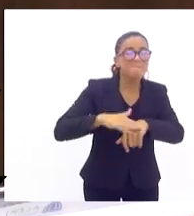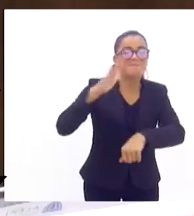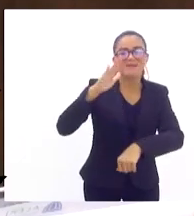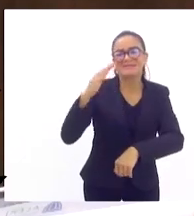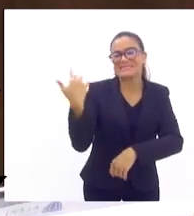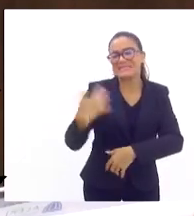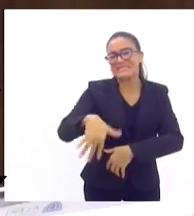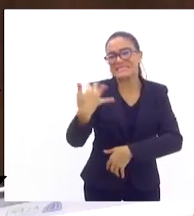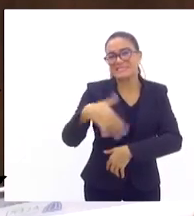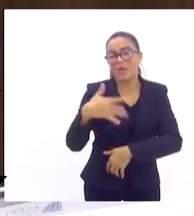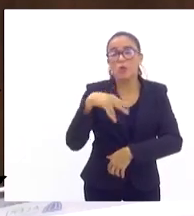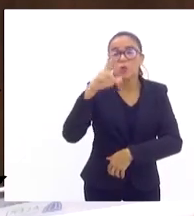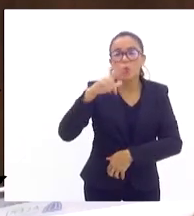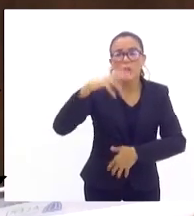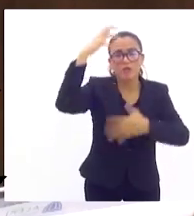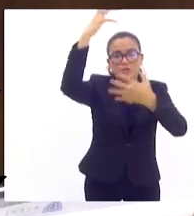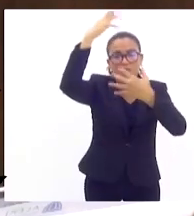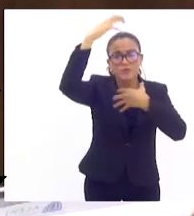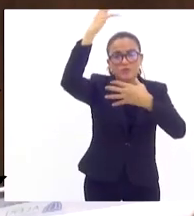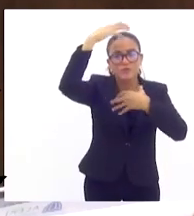banho de chuveiro dentro de casa.